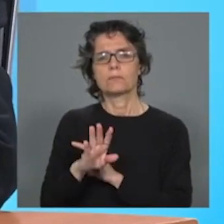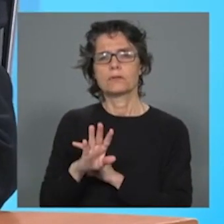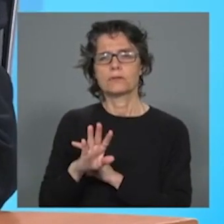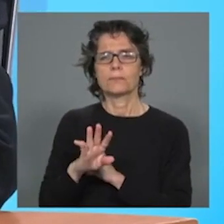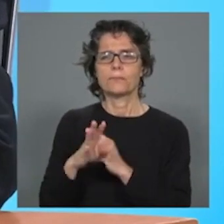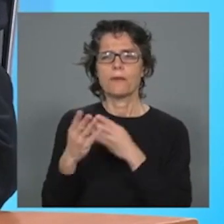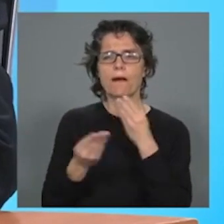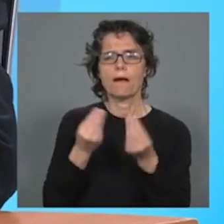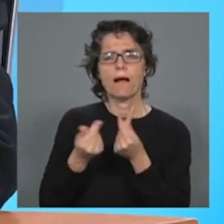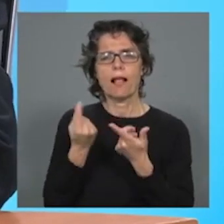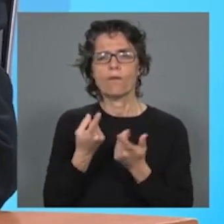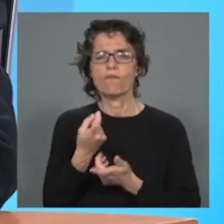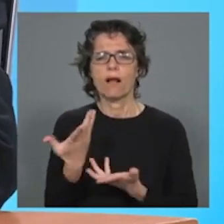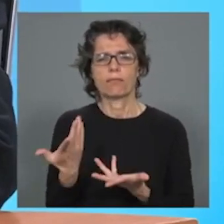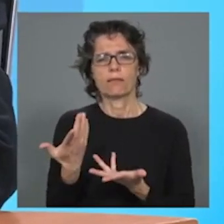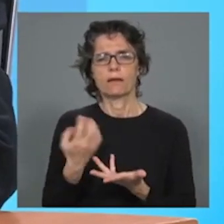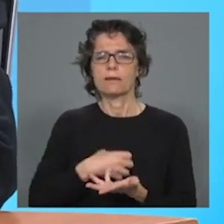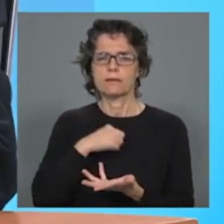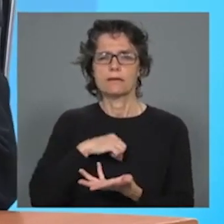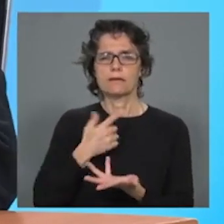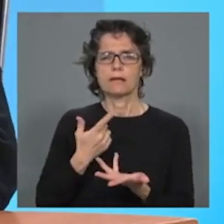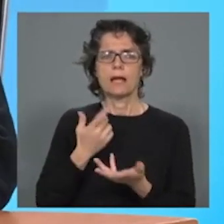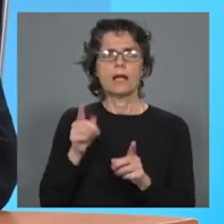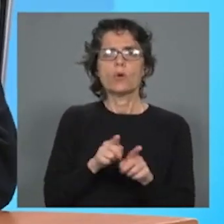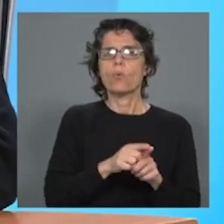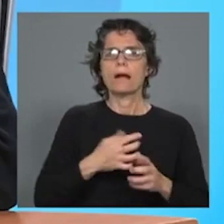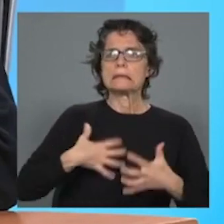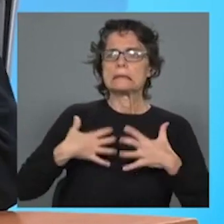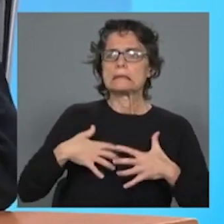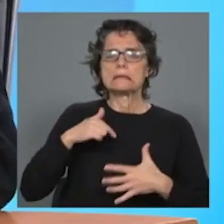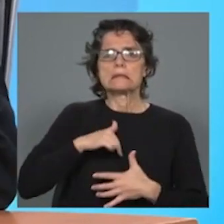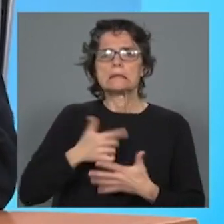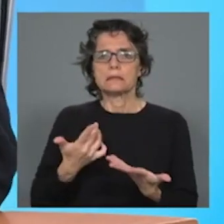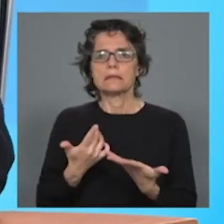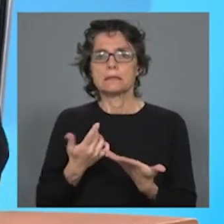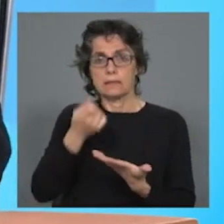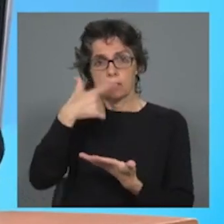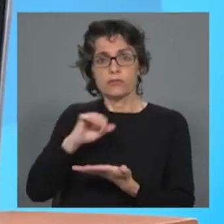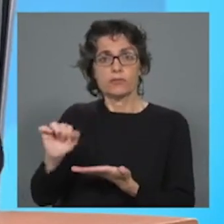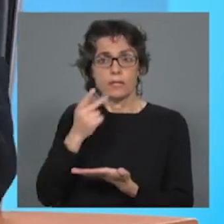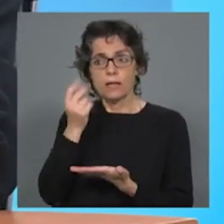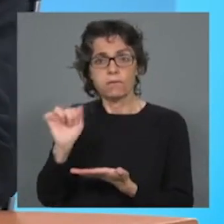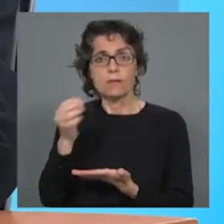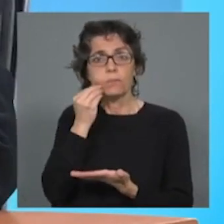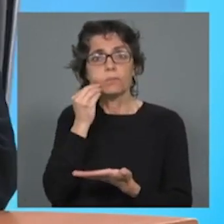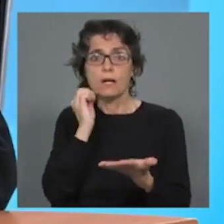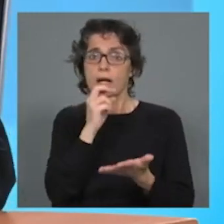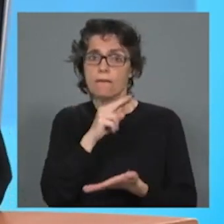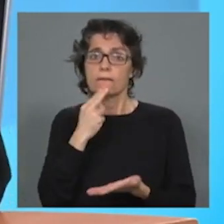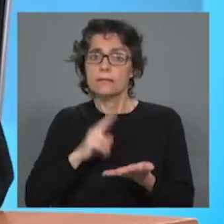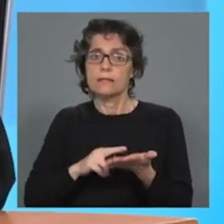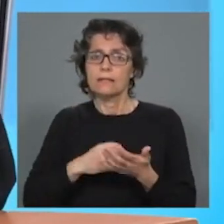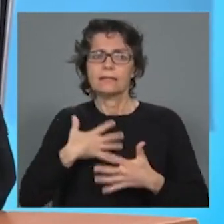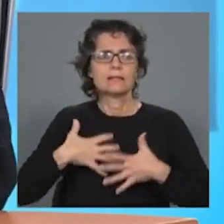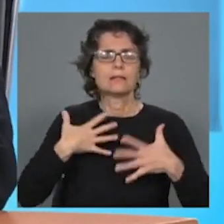quadra. Mas há uma inquietação que permanece nessa biografia? Permanece até ao fim. E ele conta muito bem.